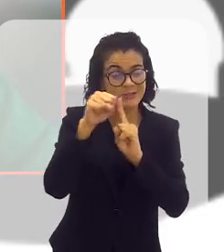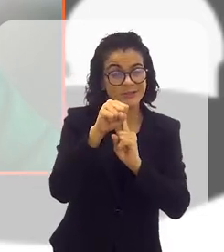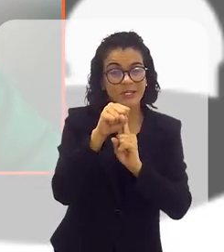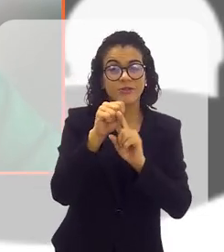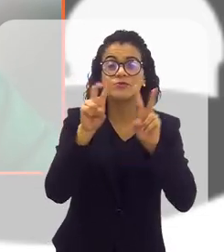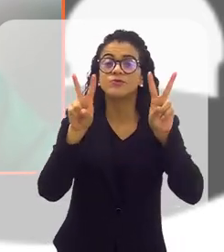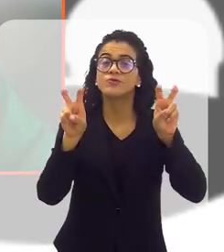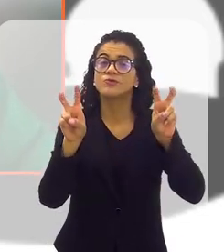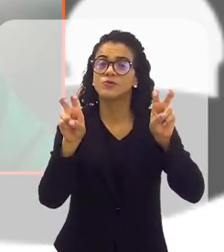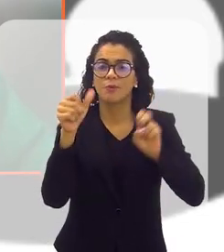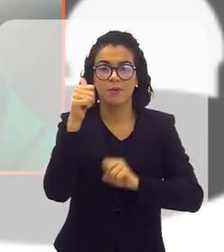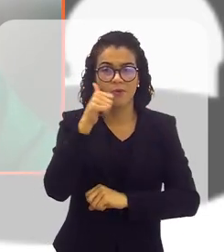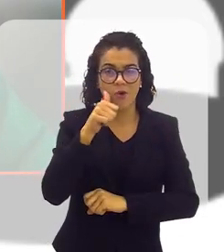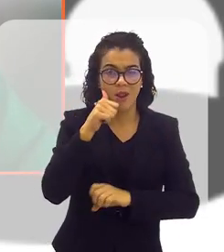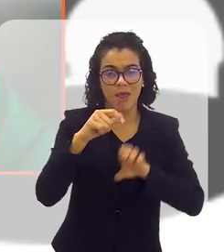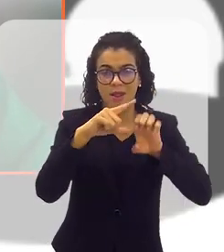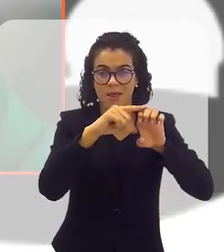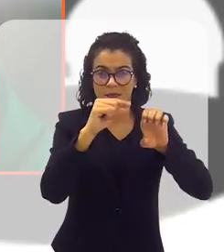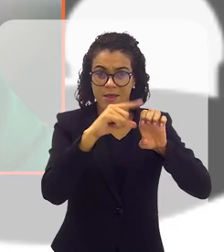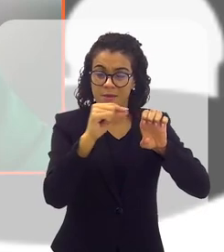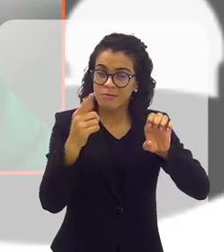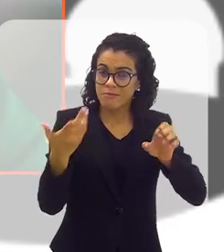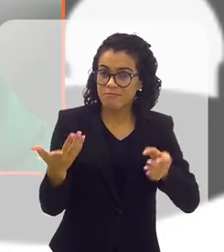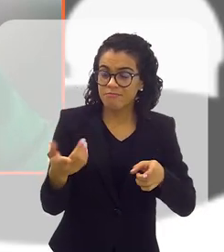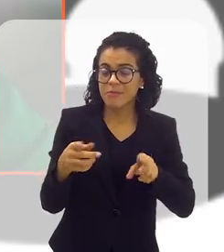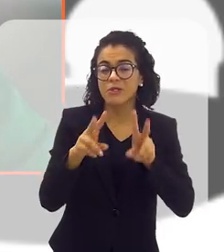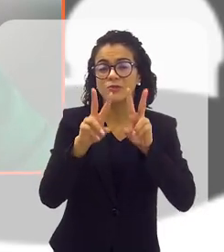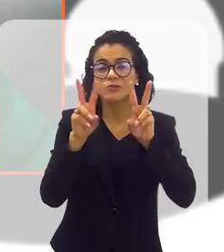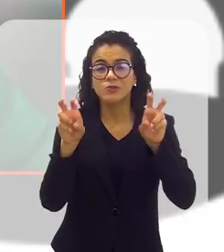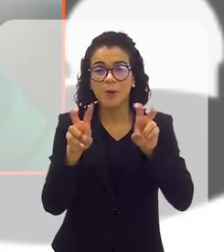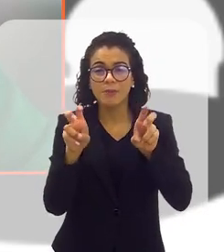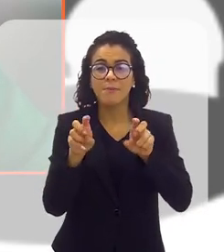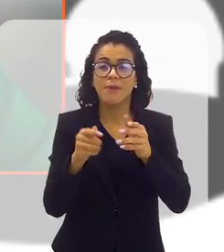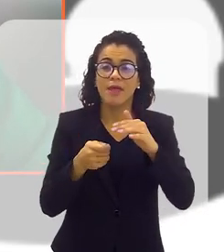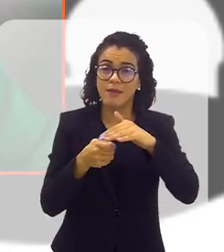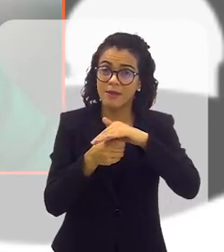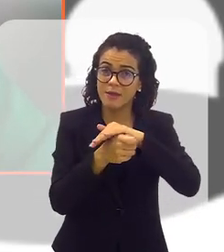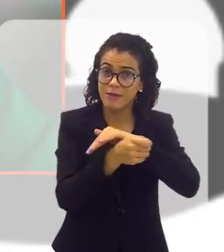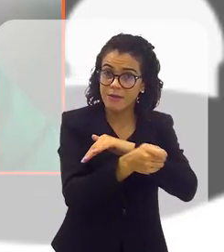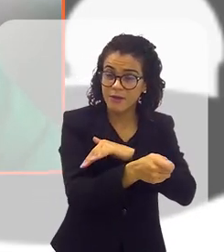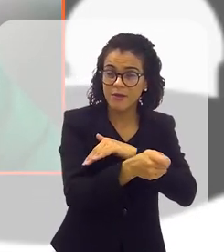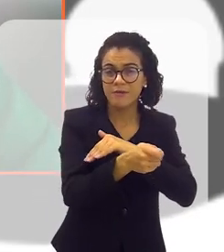da nossa sociedade com relação a essas mulheres empreendedoras, com a relação ao